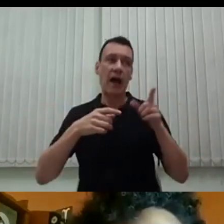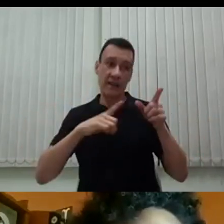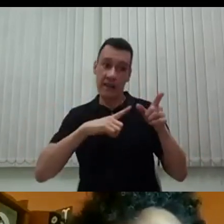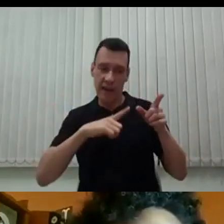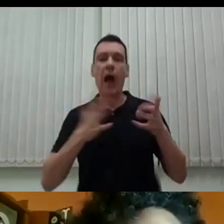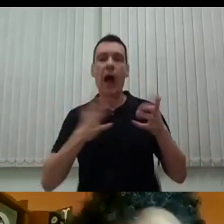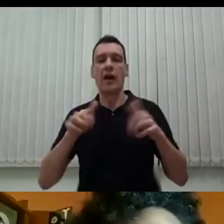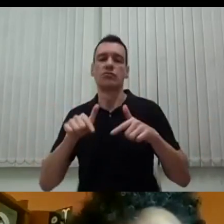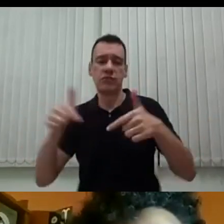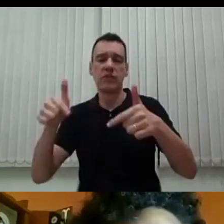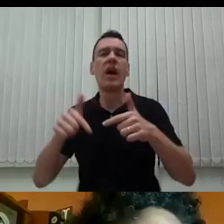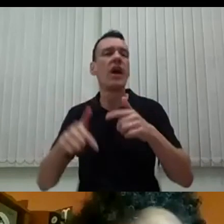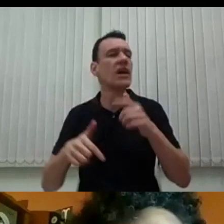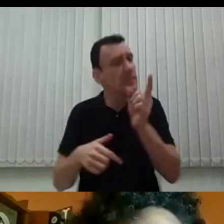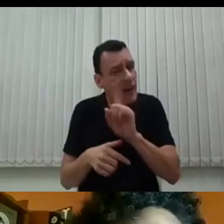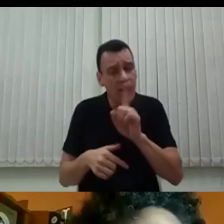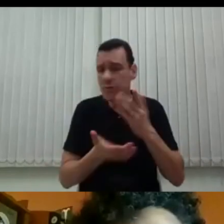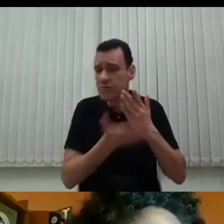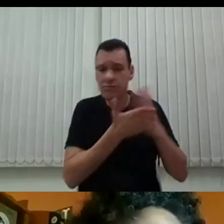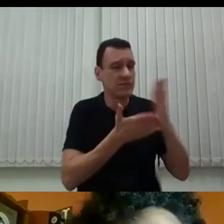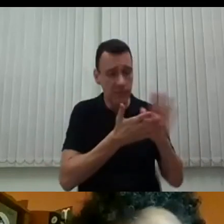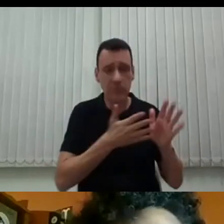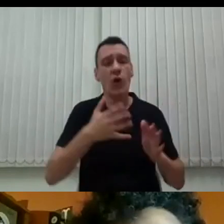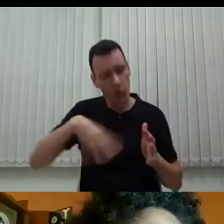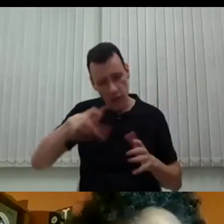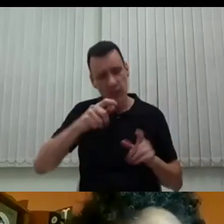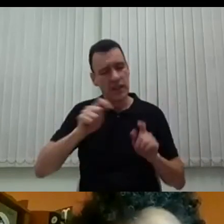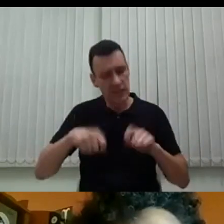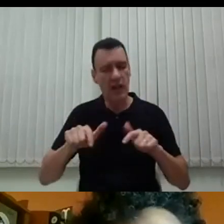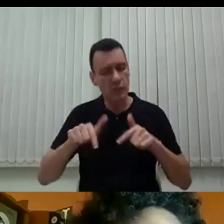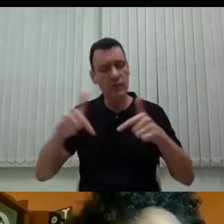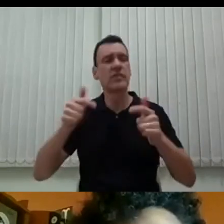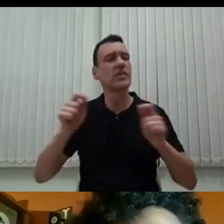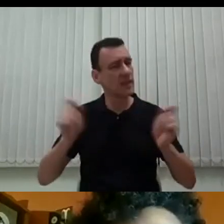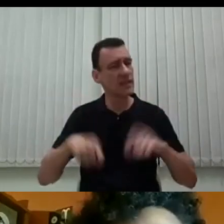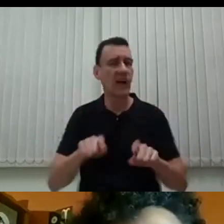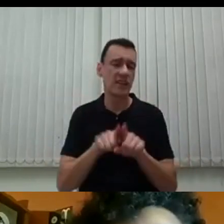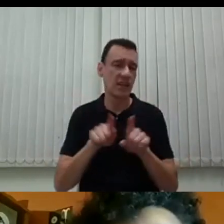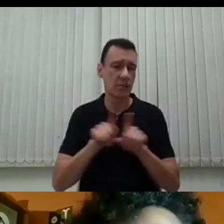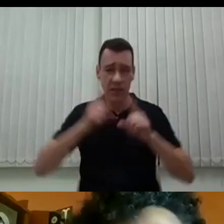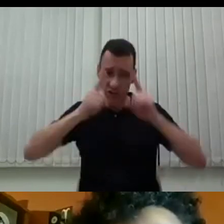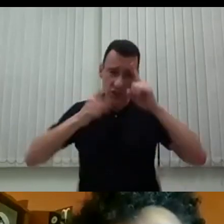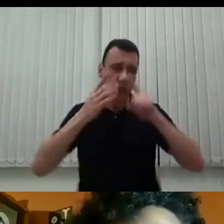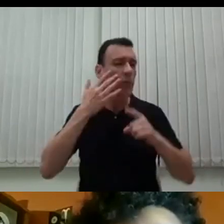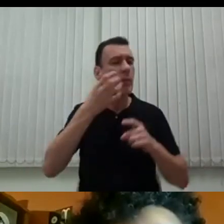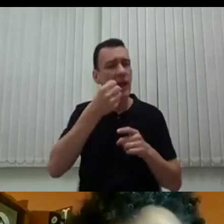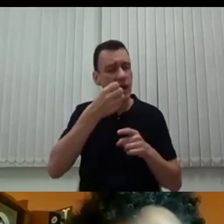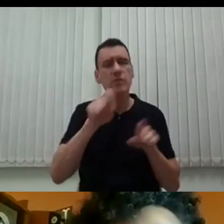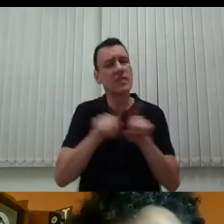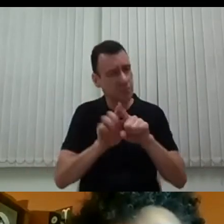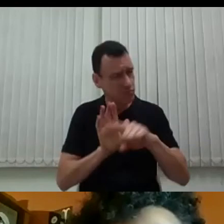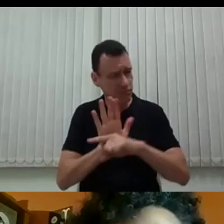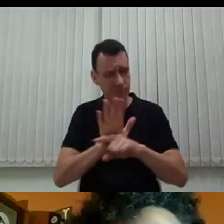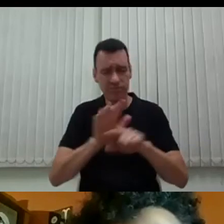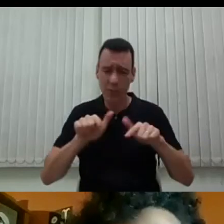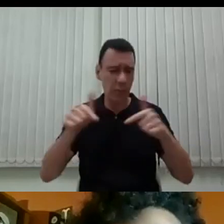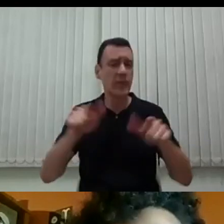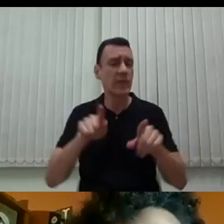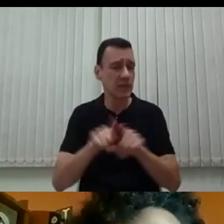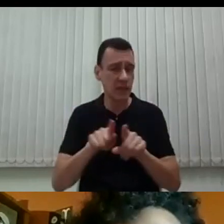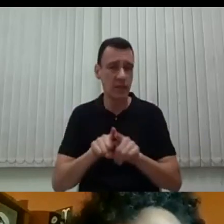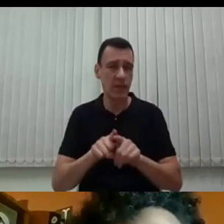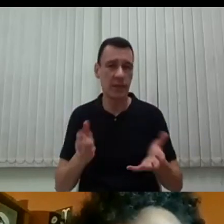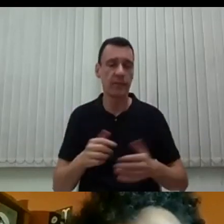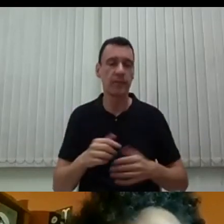representação que ultrapasse essa dimensão apenas, né, da consciência. A Neuza Souza Santos,